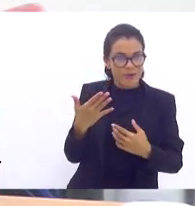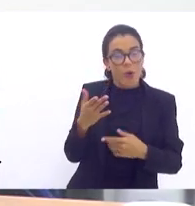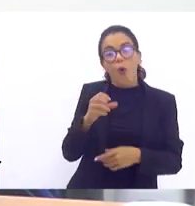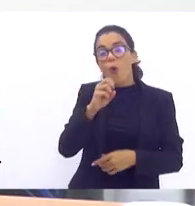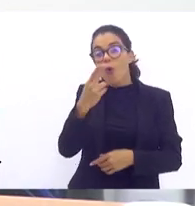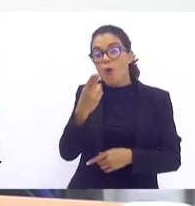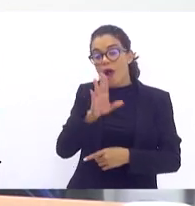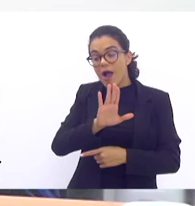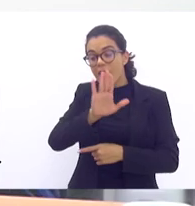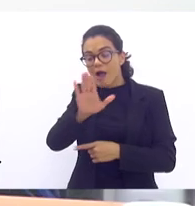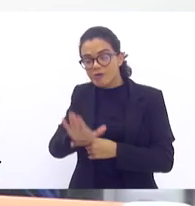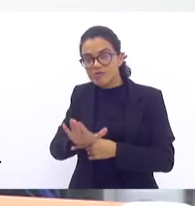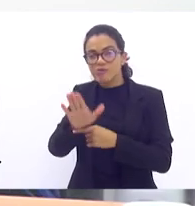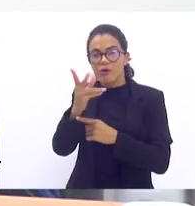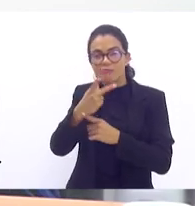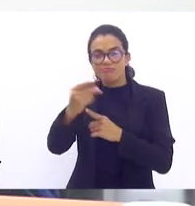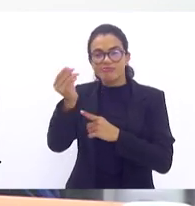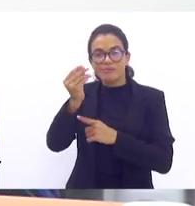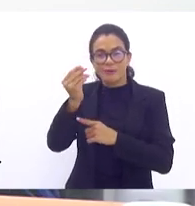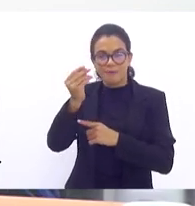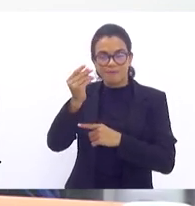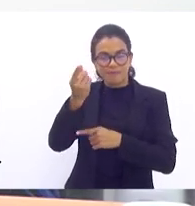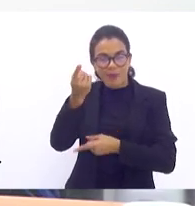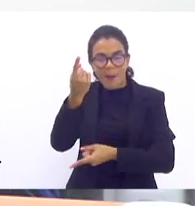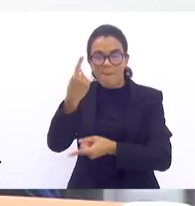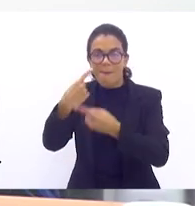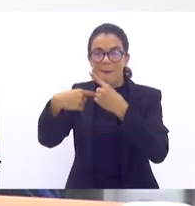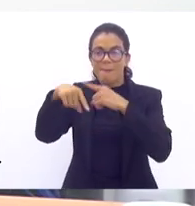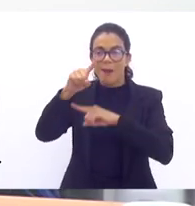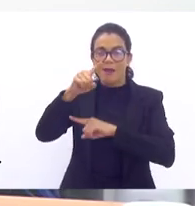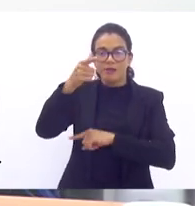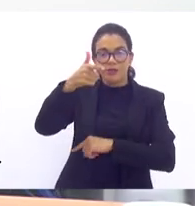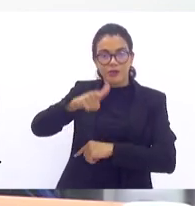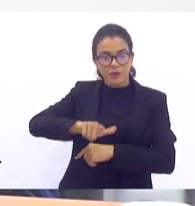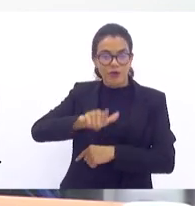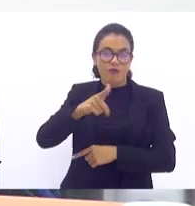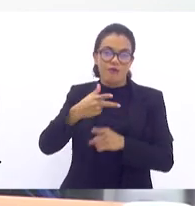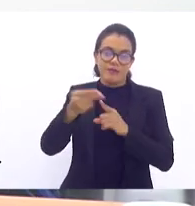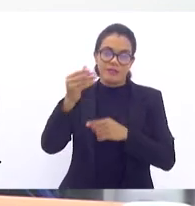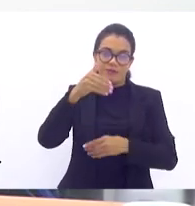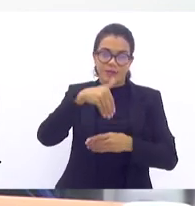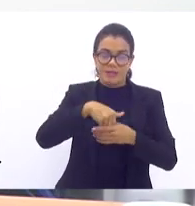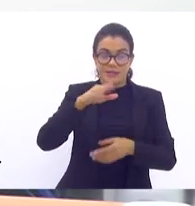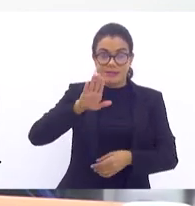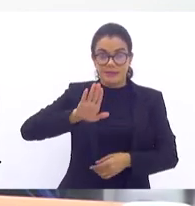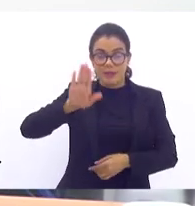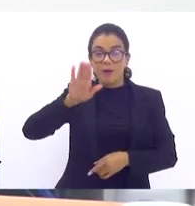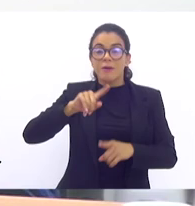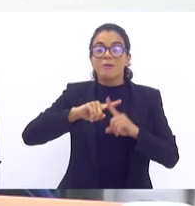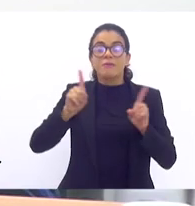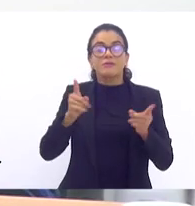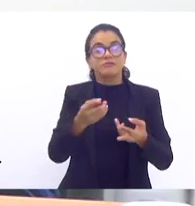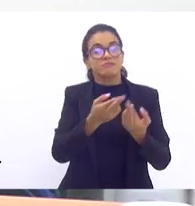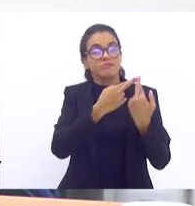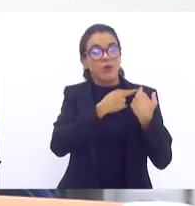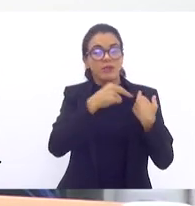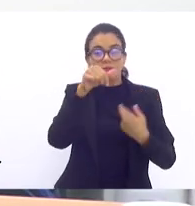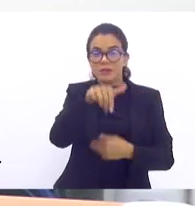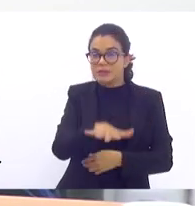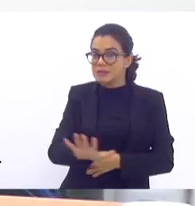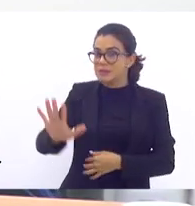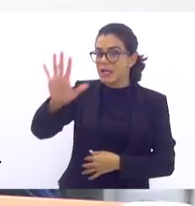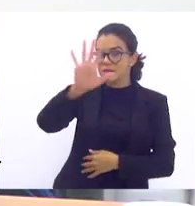o ajudou a chegar até mais um mandato mas é de uma responsabilidade Nacional então